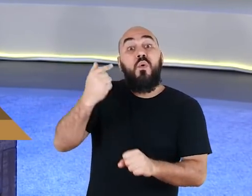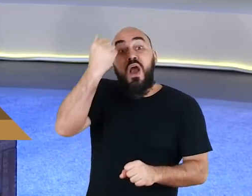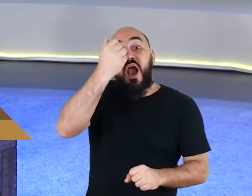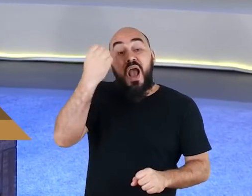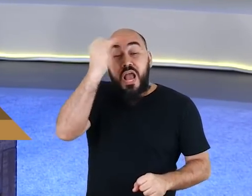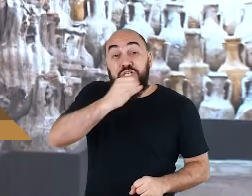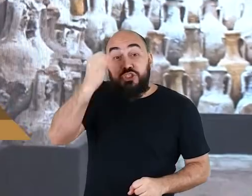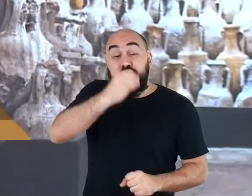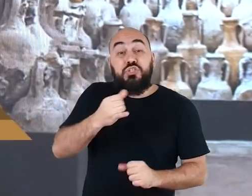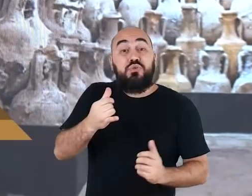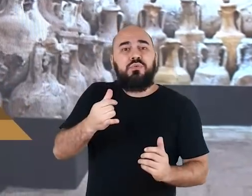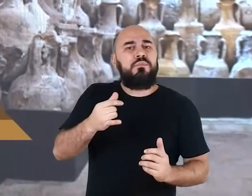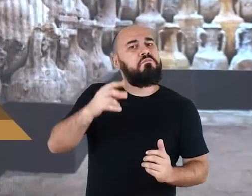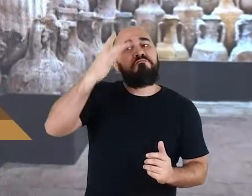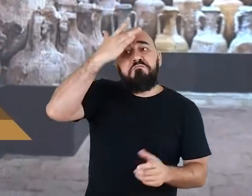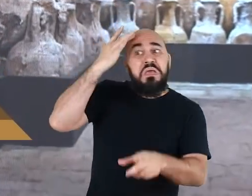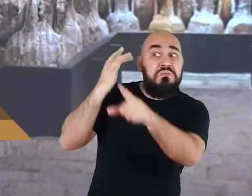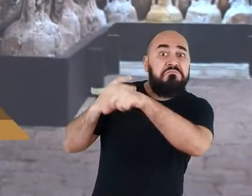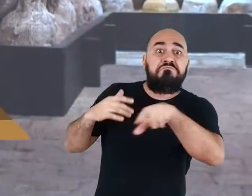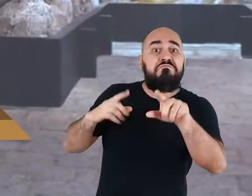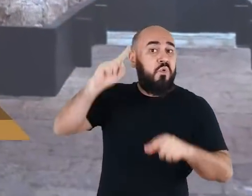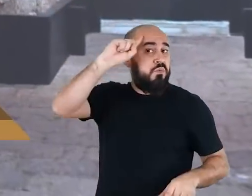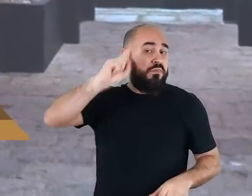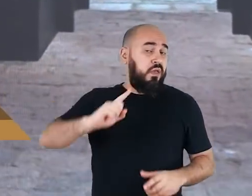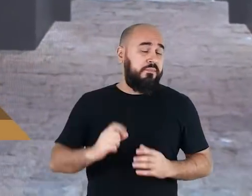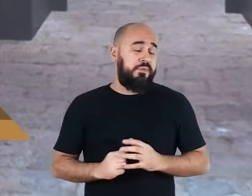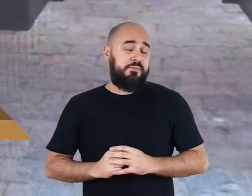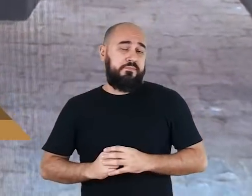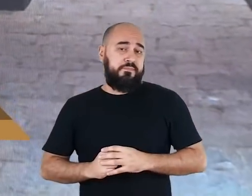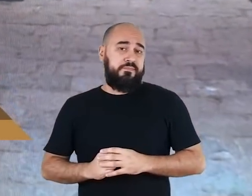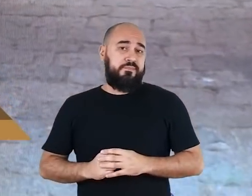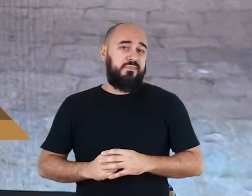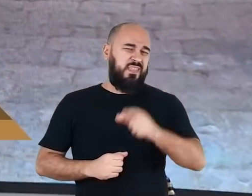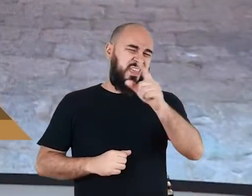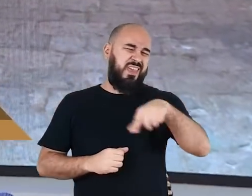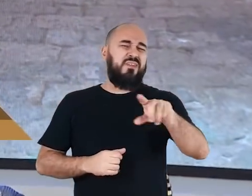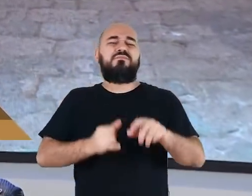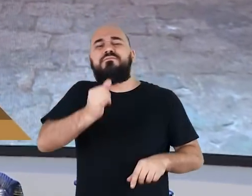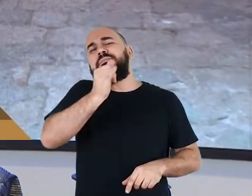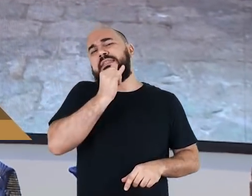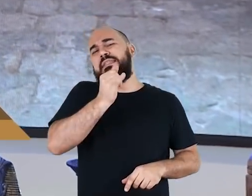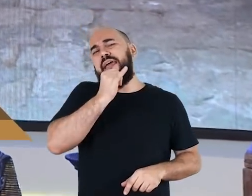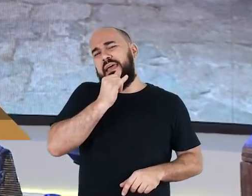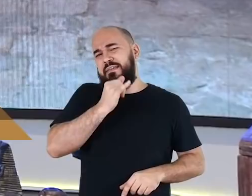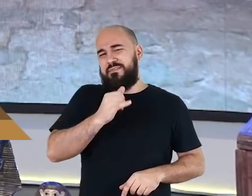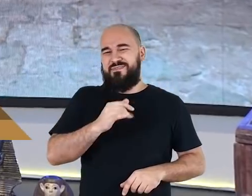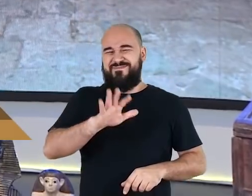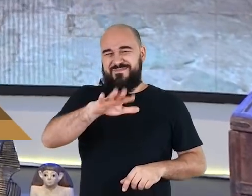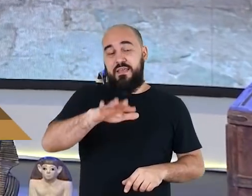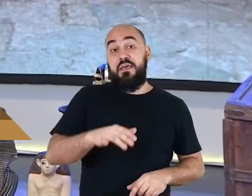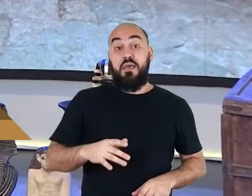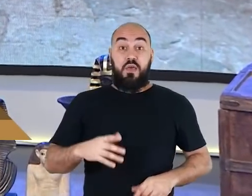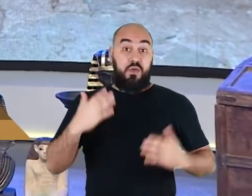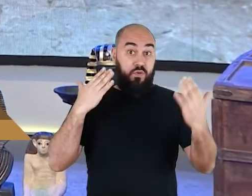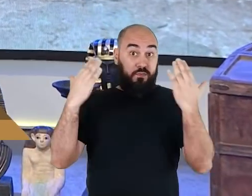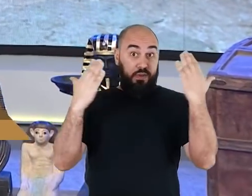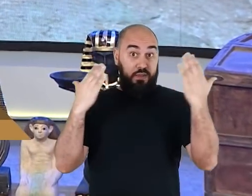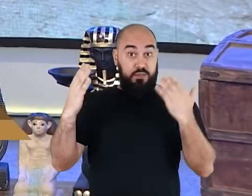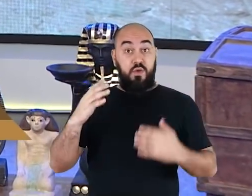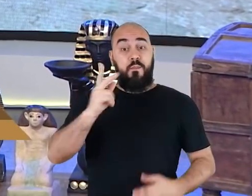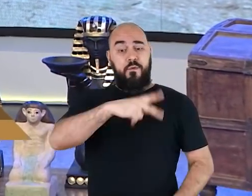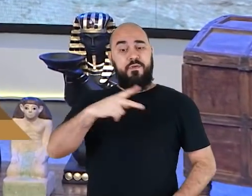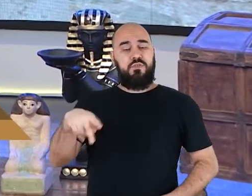programa. Isso me faz lembrar até um teste psicológico que um professor aplicou numa turma